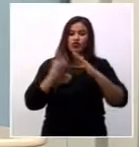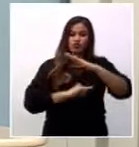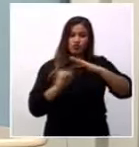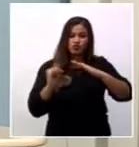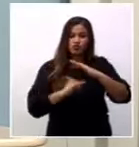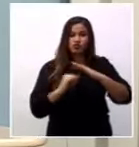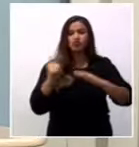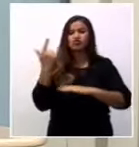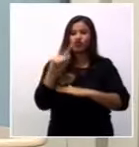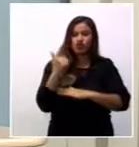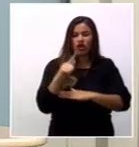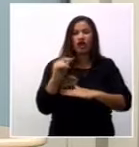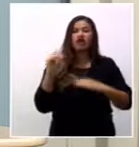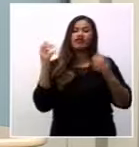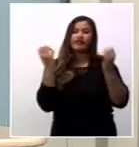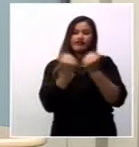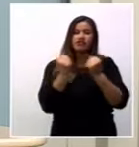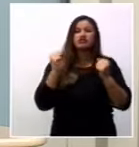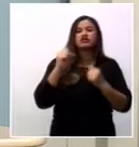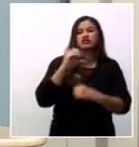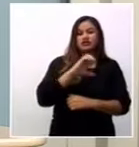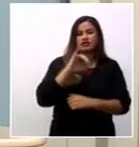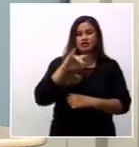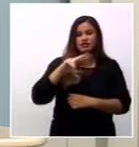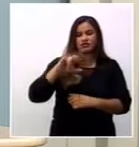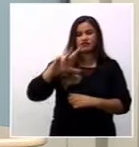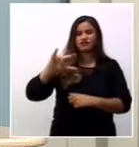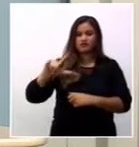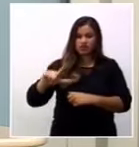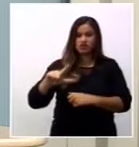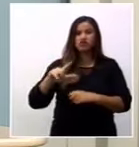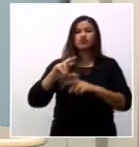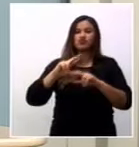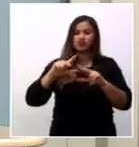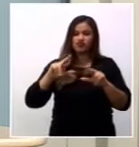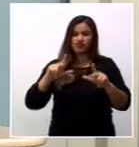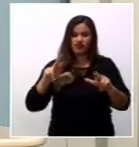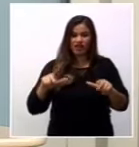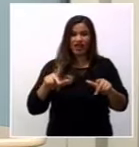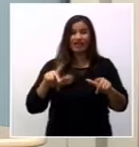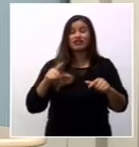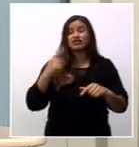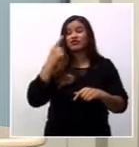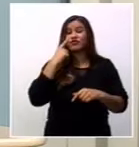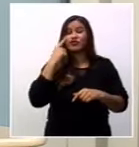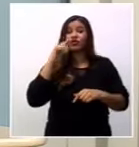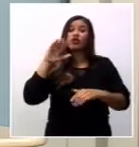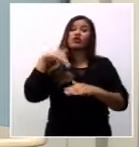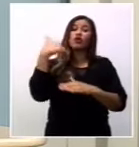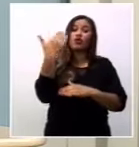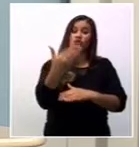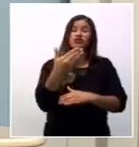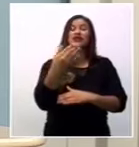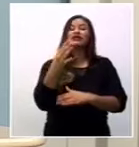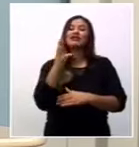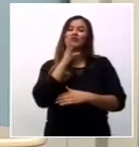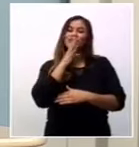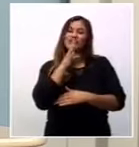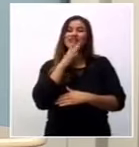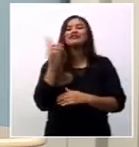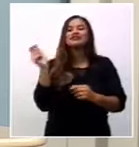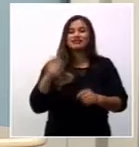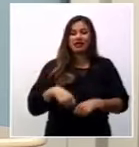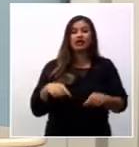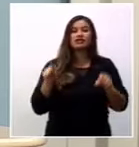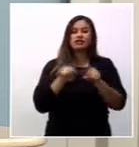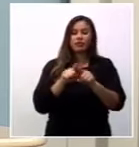Instituto Geológico, que a gente vai ter a oportunidade de conhecer um pouquinho mais na aula da semana que vem, a gente gostaria de destacar para vocês